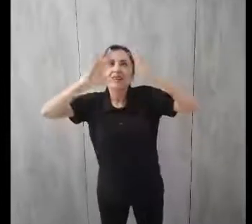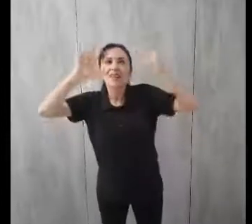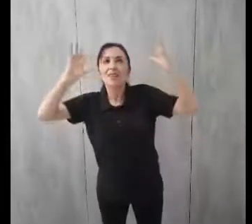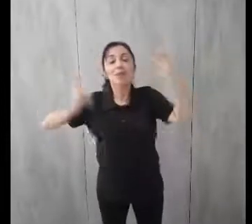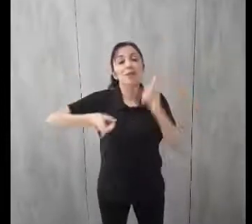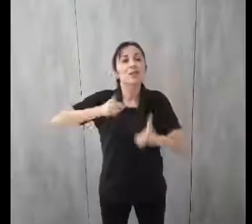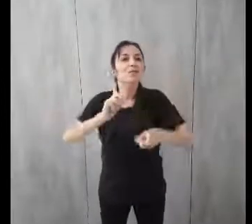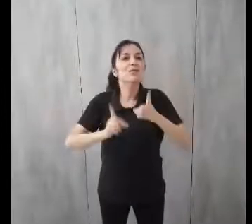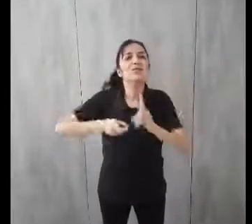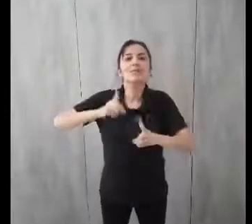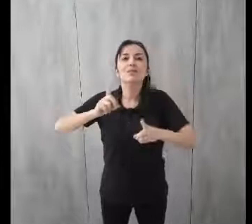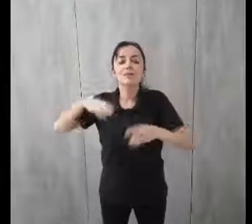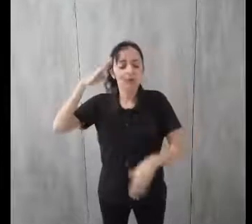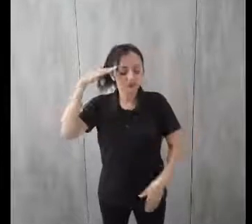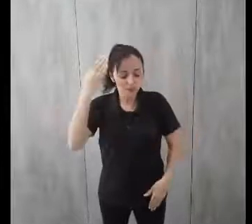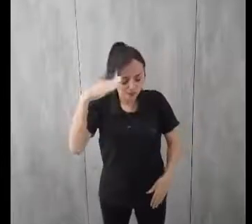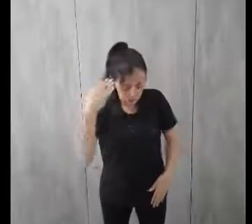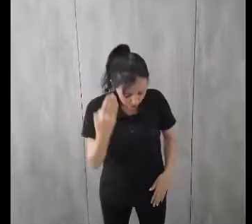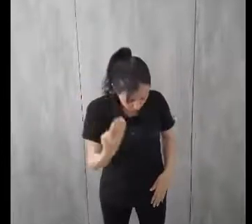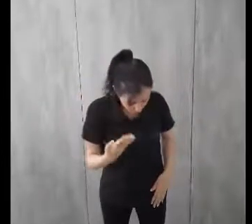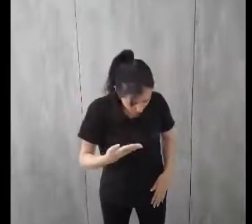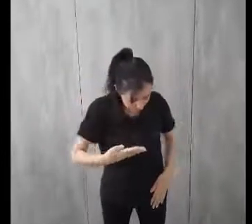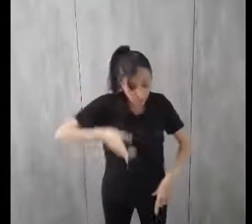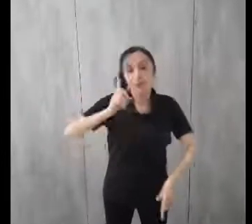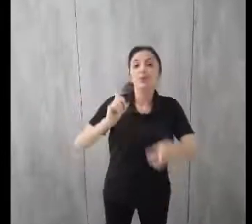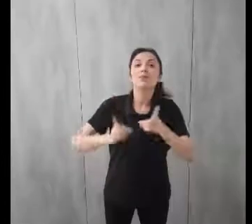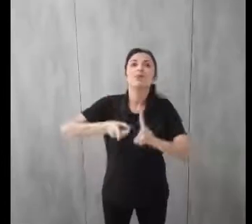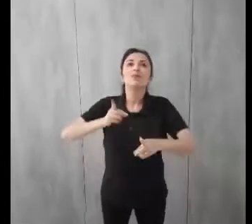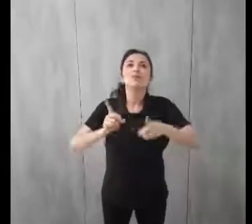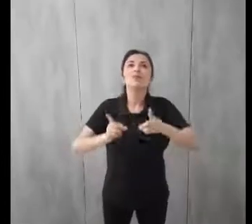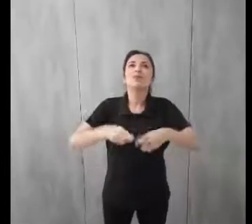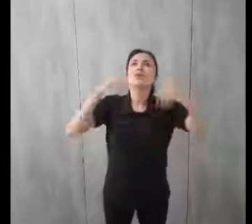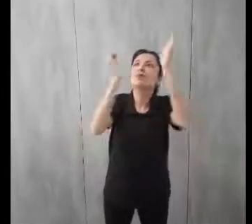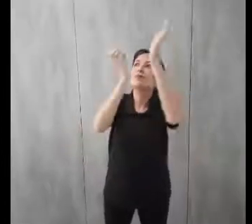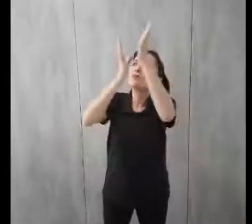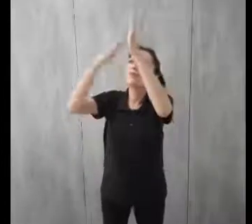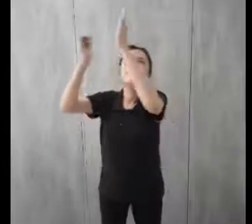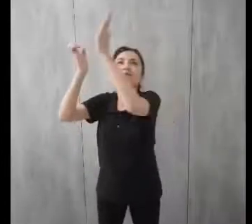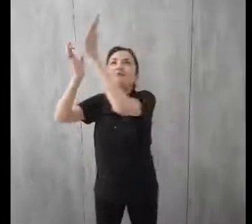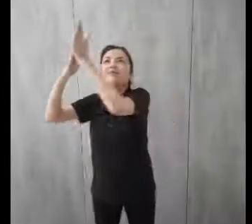Thank you.